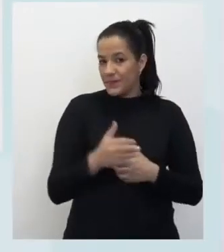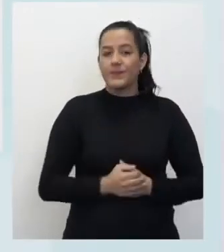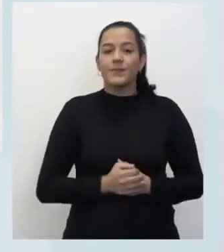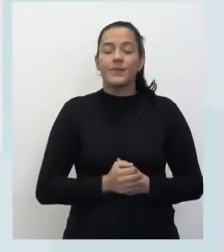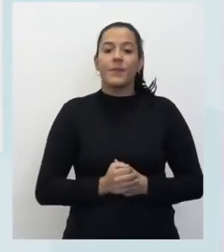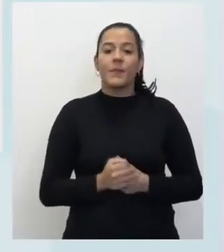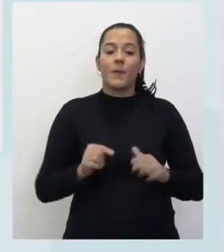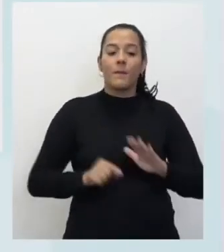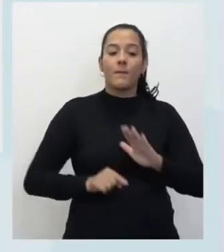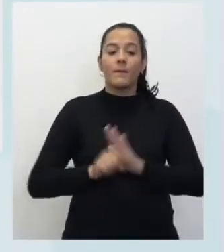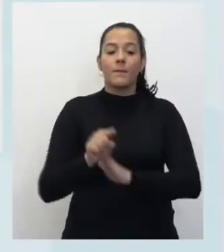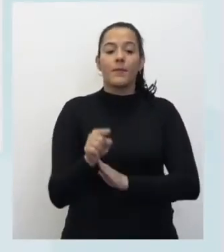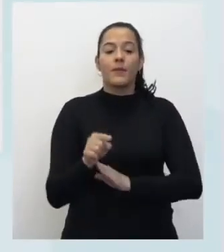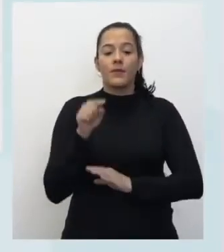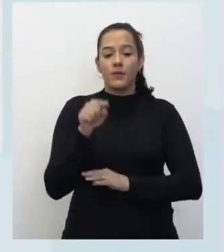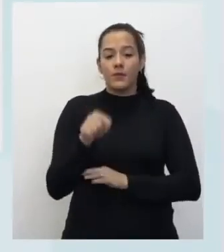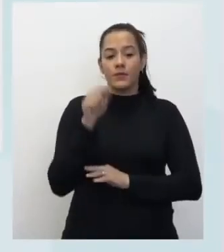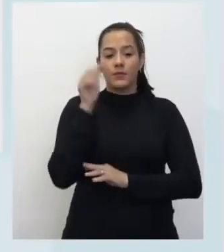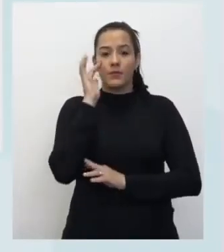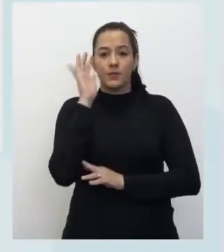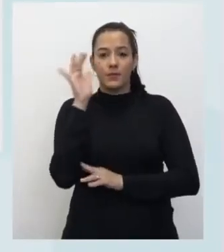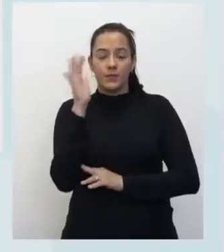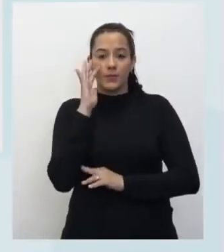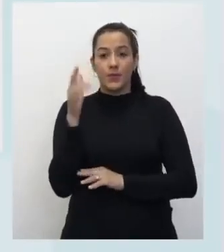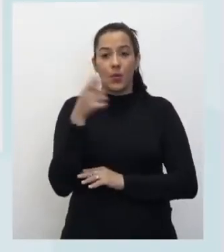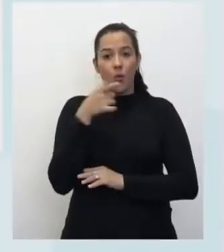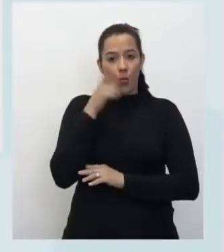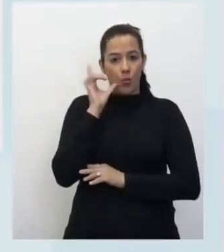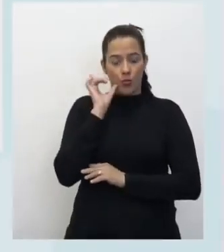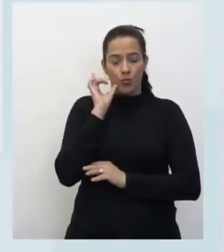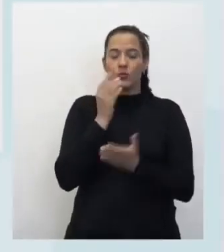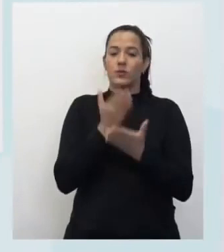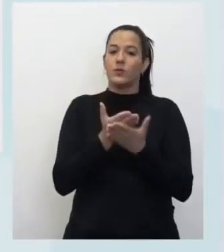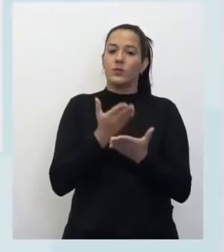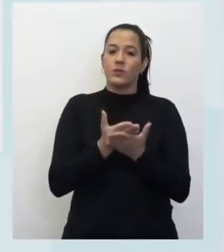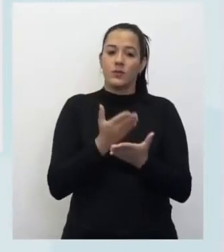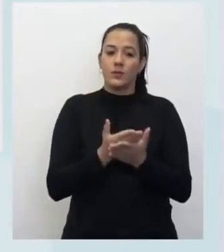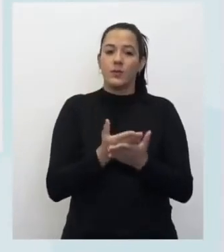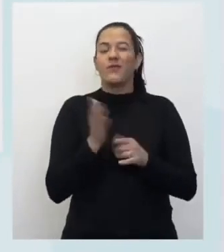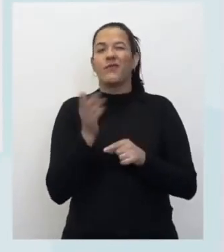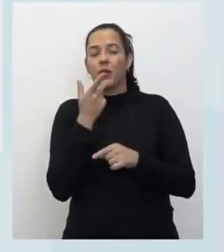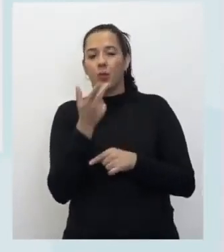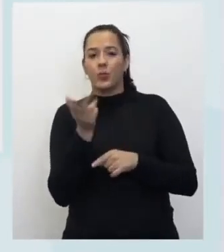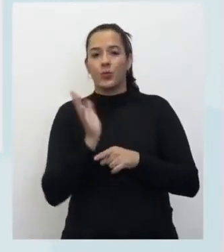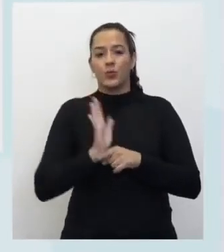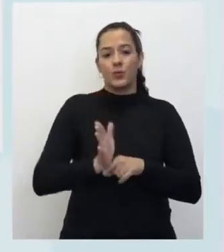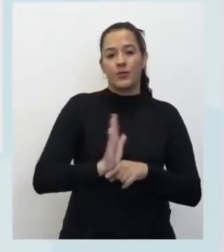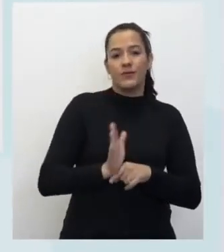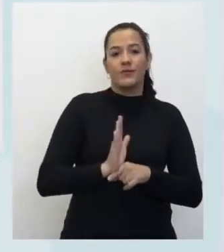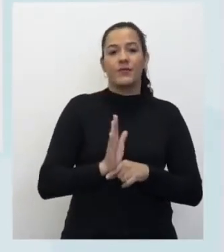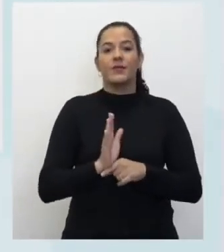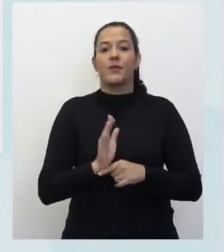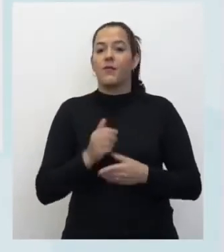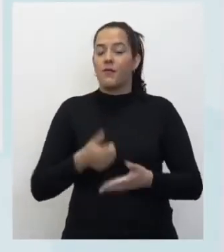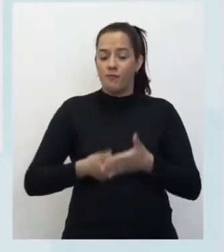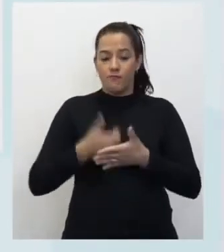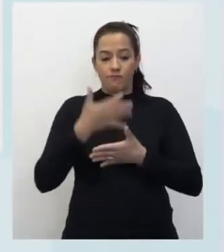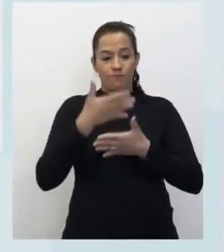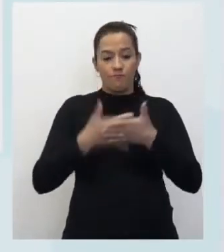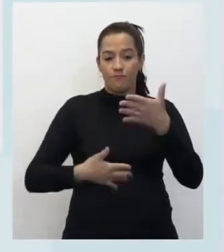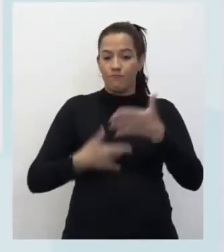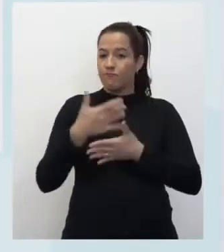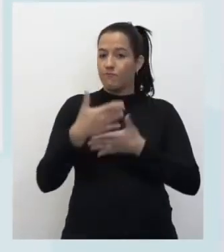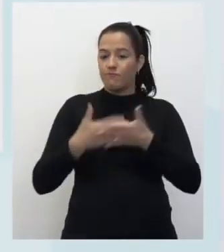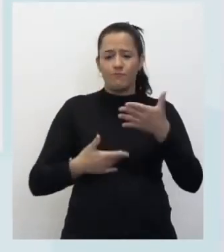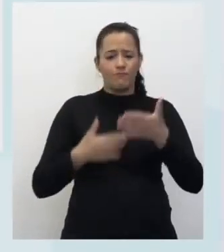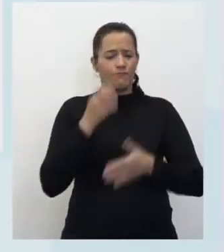perguntar para vocês. Pensando ainda na aula de ontem, que a gente falou sobre filmes, e foi um chat incrível, eu vi